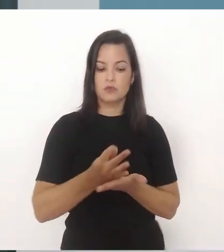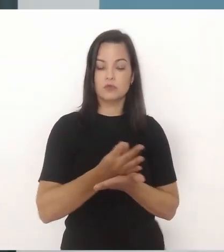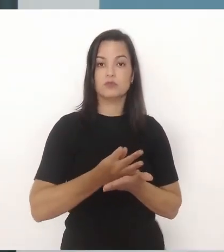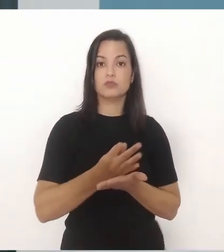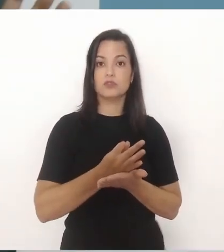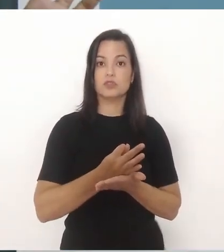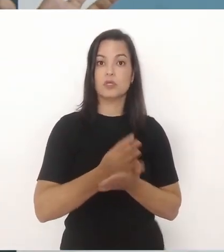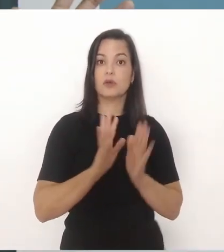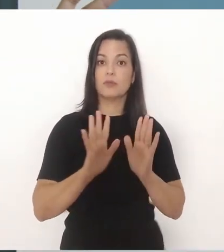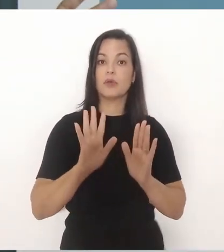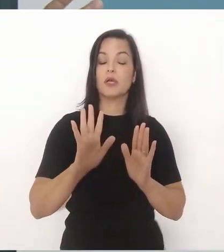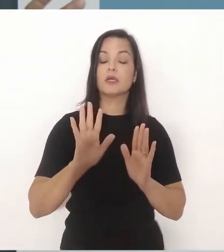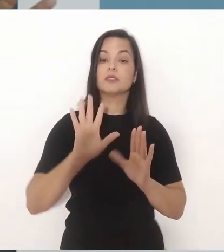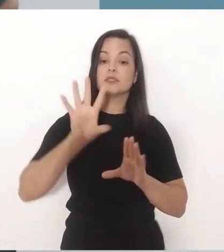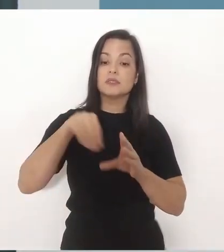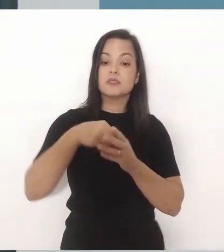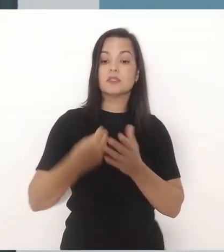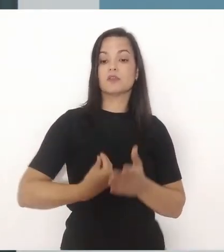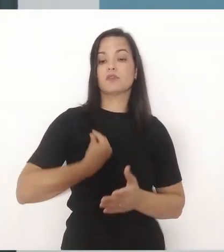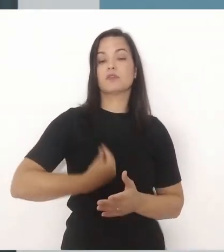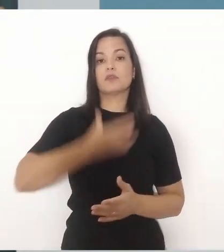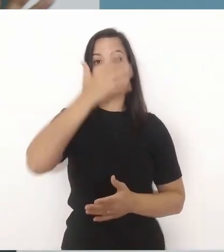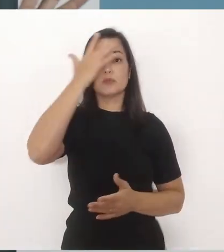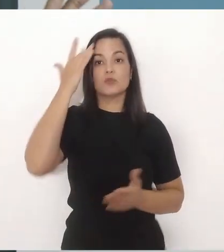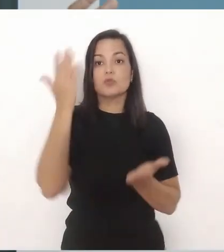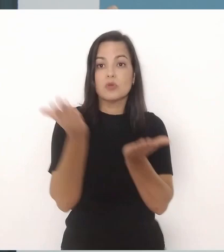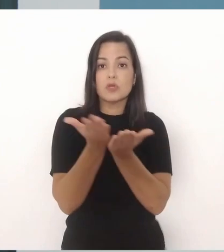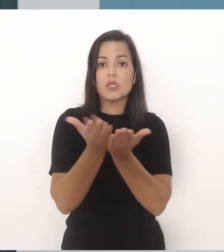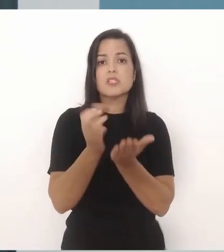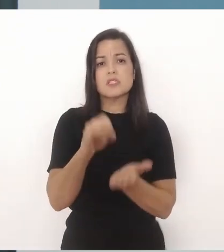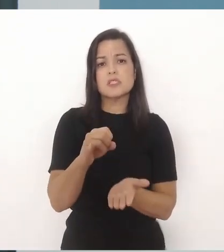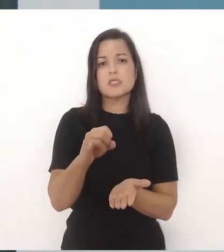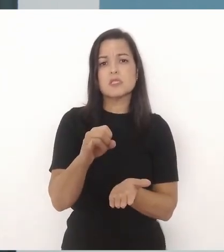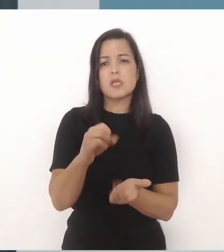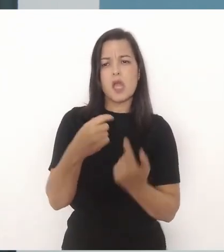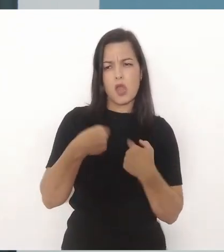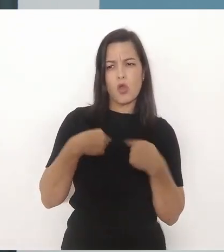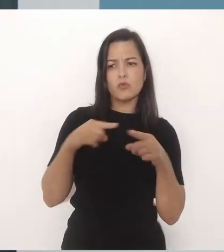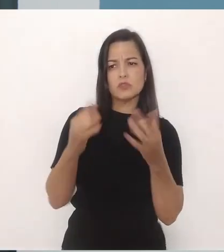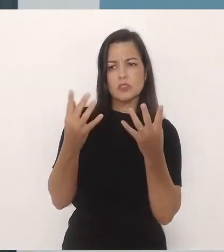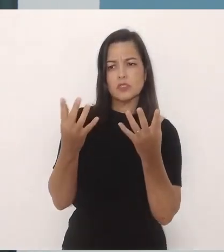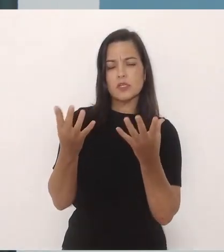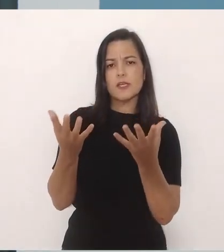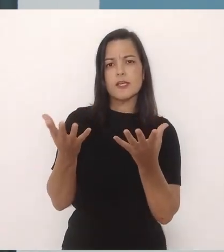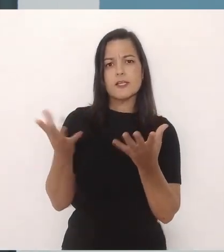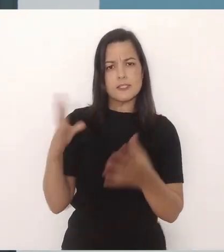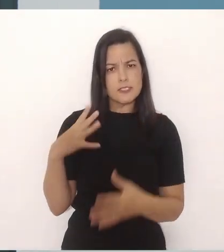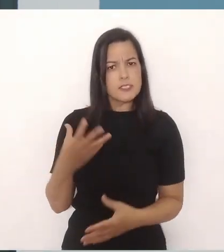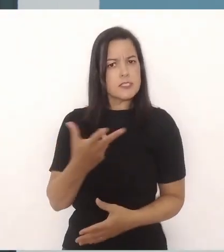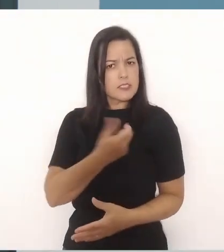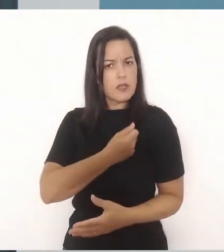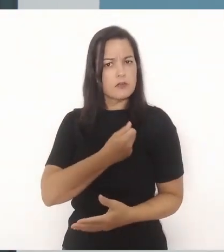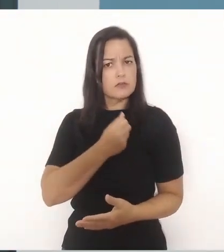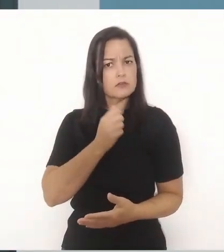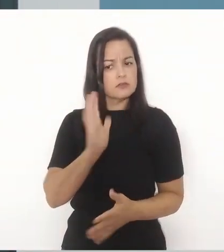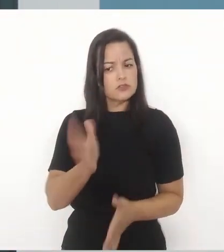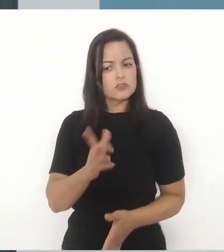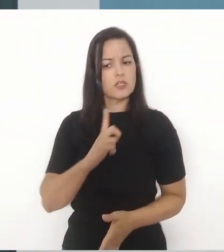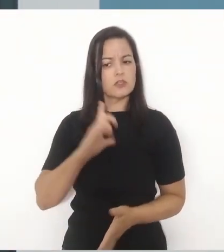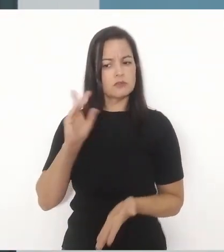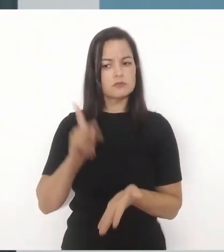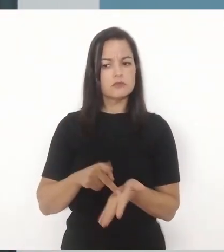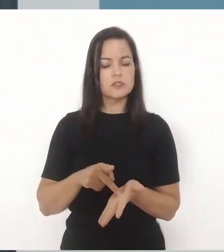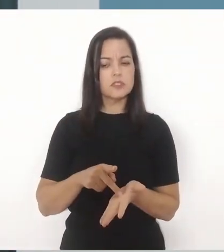cristão. Se nós fomos salvos dessa maneira, se tudo isso que foi falado é verdade, então como nós devemos viver no dia a